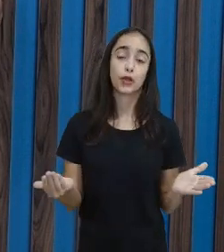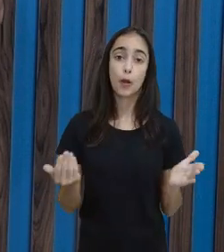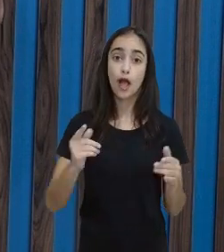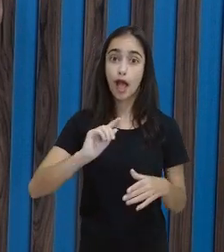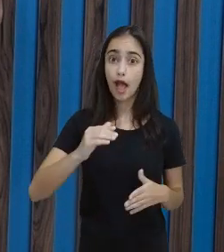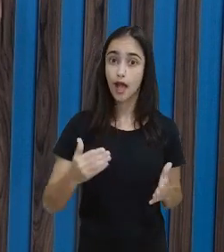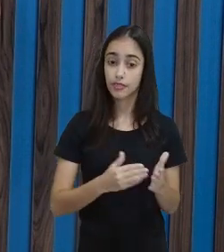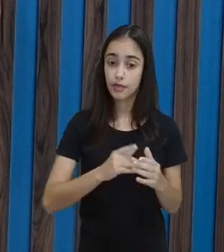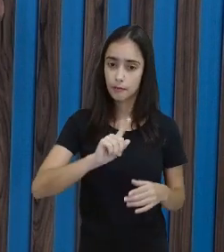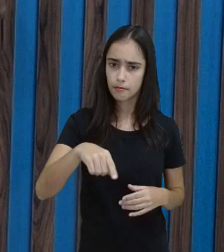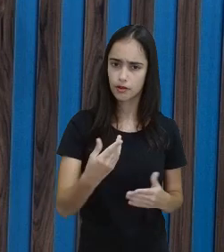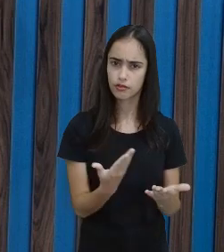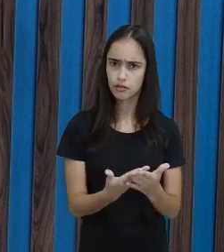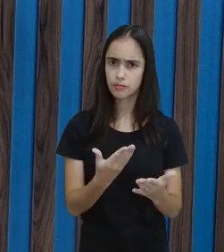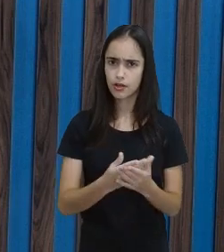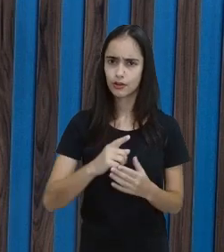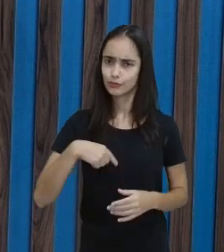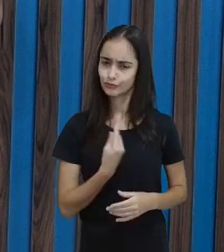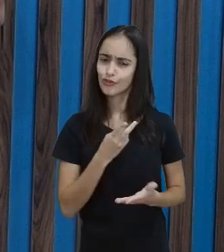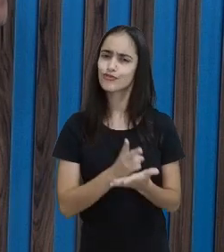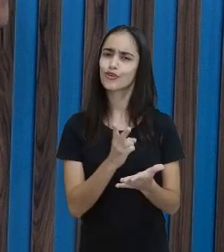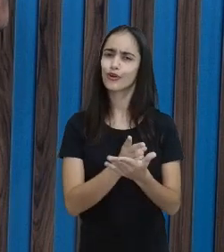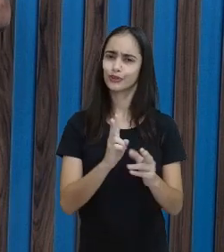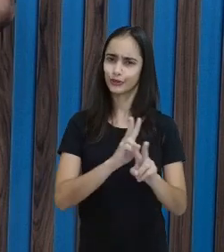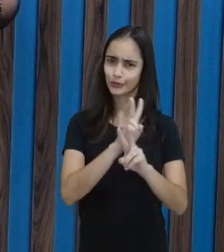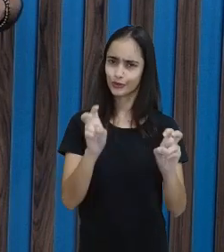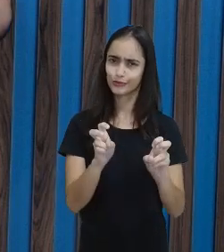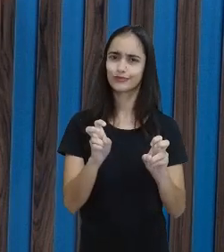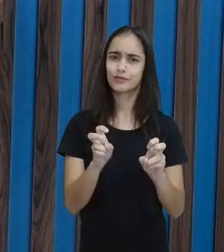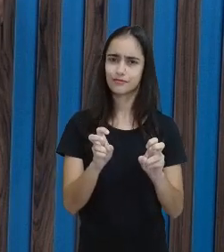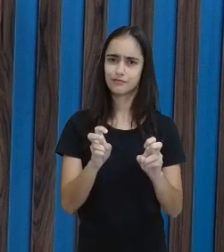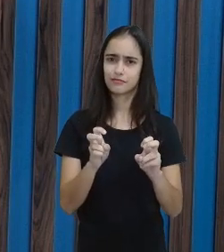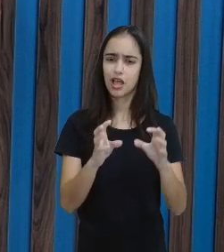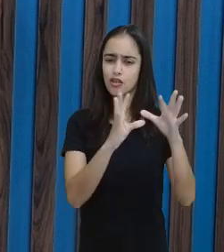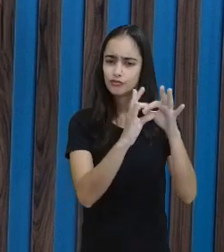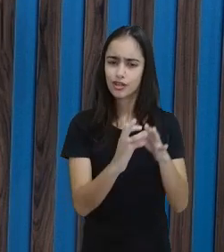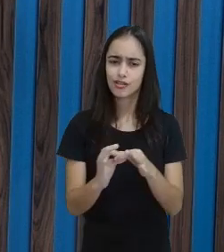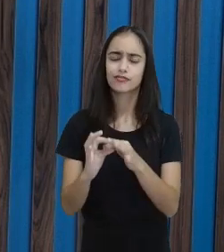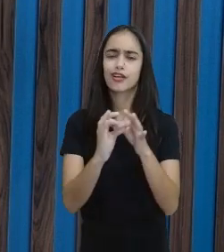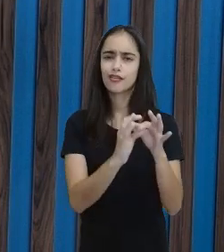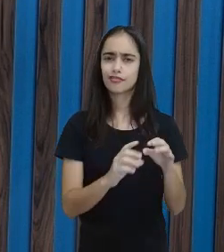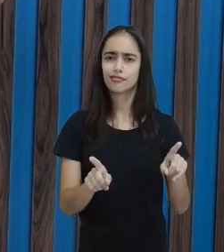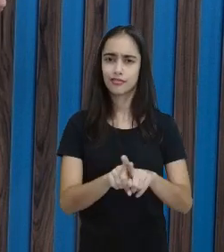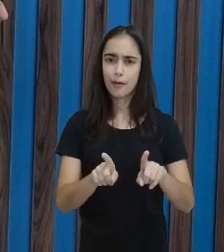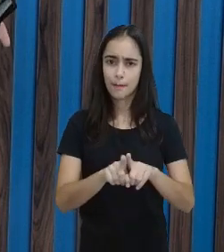Próxima aula a gente continua com mais uma temática associada a essa questão.